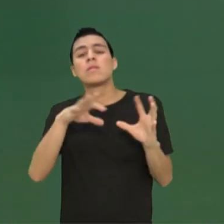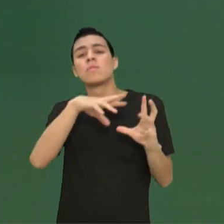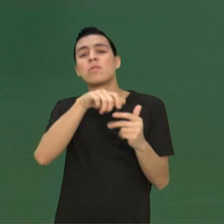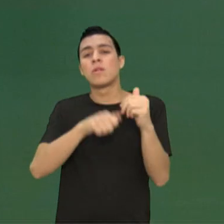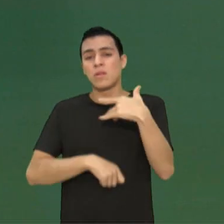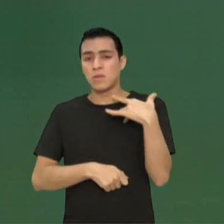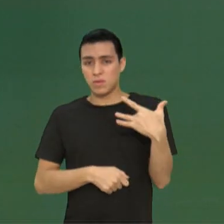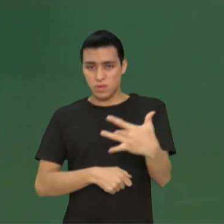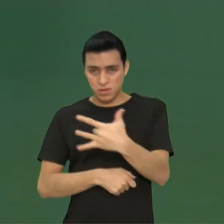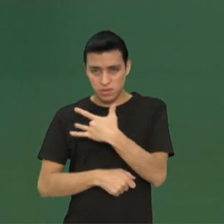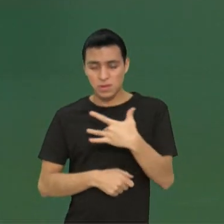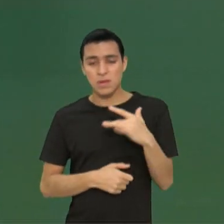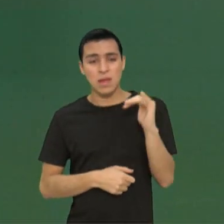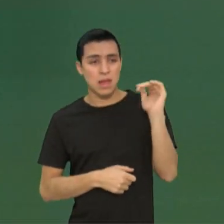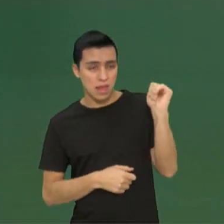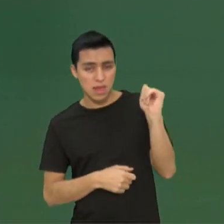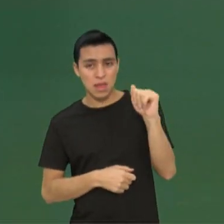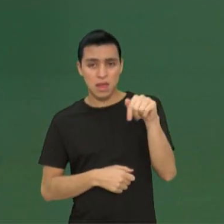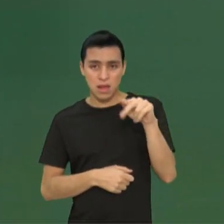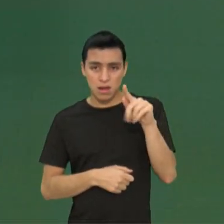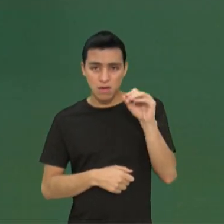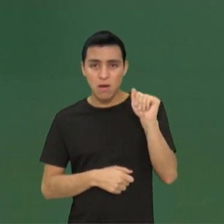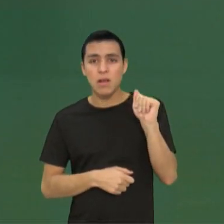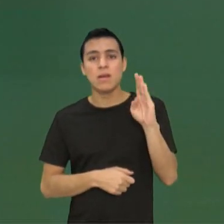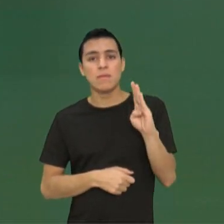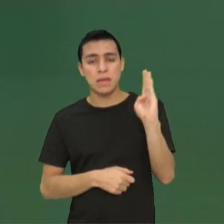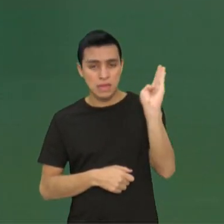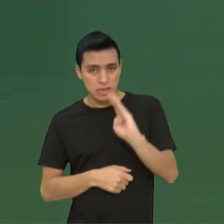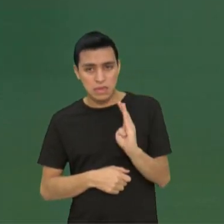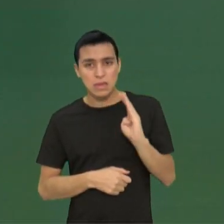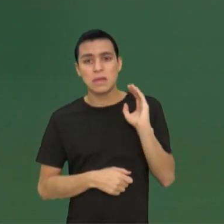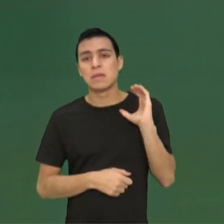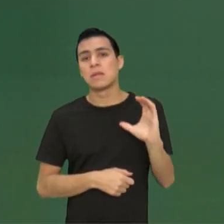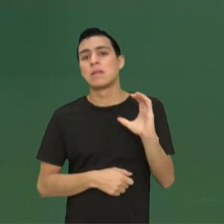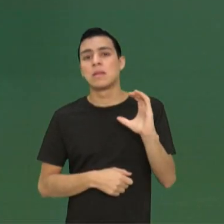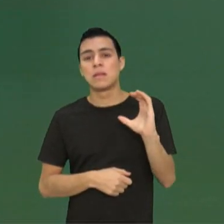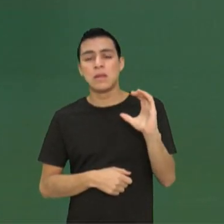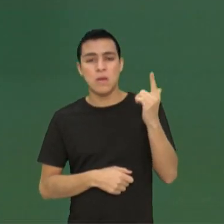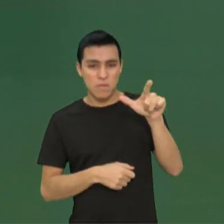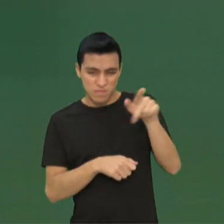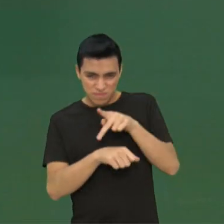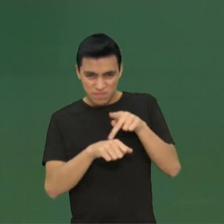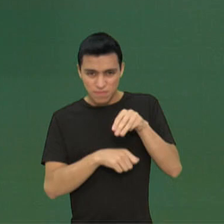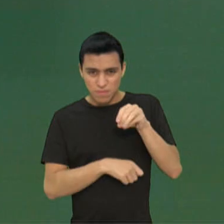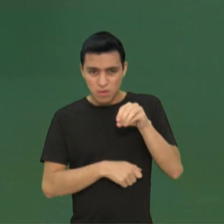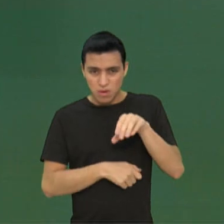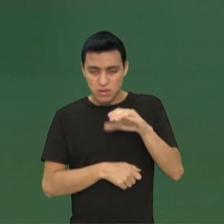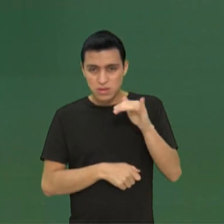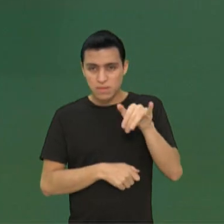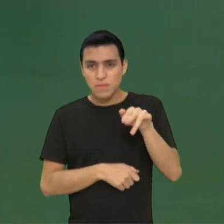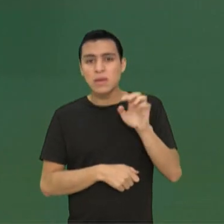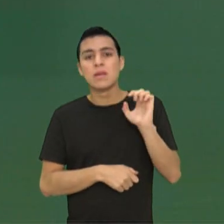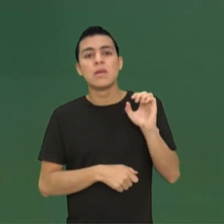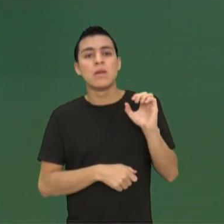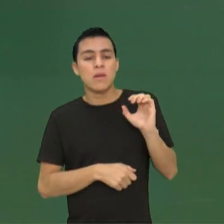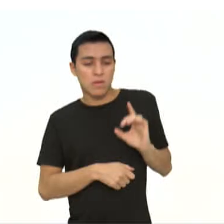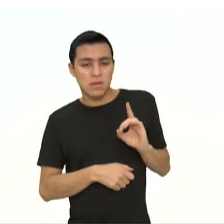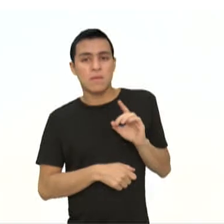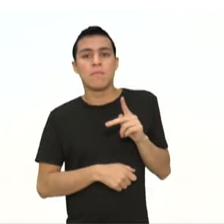Saúde? Letra A, Angola. Letra B, Brasil. Letra C, Moçambique. Ou letra D, Portugal?